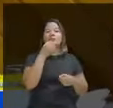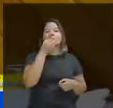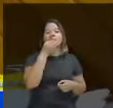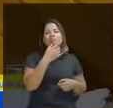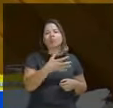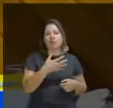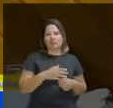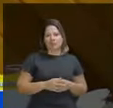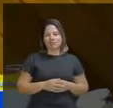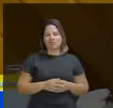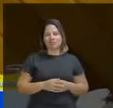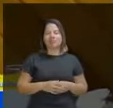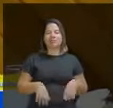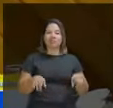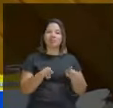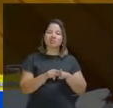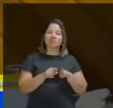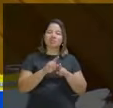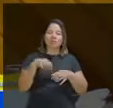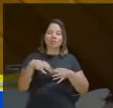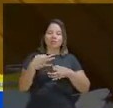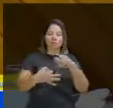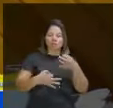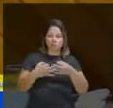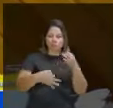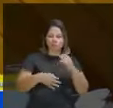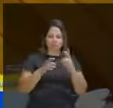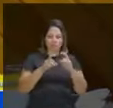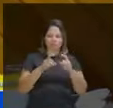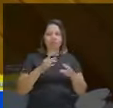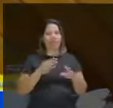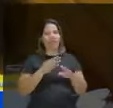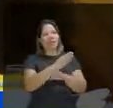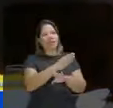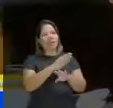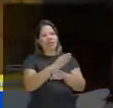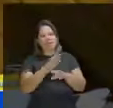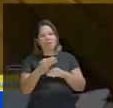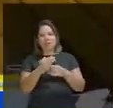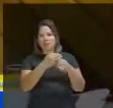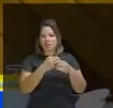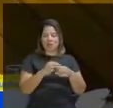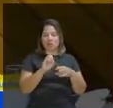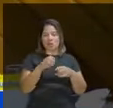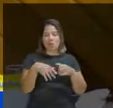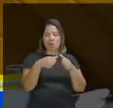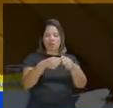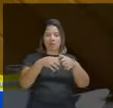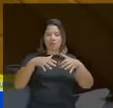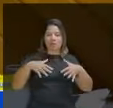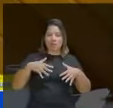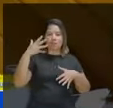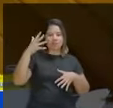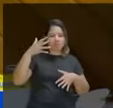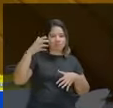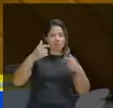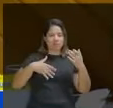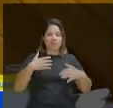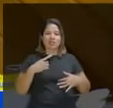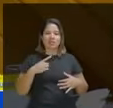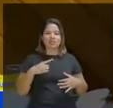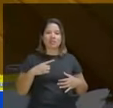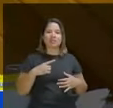Então, quando nós temos sessões judiciais itinerantes, sejam associadas a audiências públicas, o papel da ouvidoria é fundamental junto